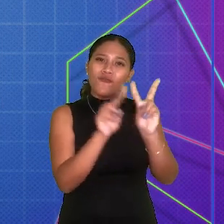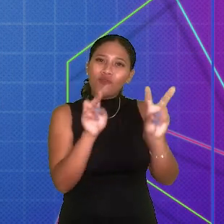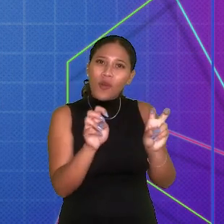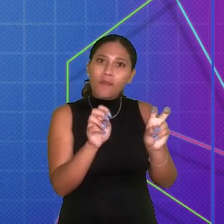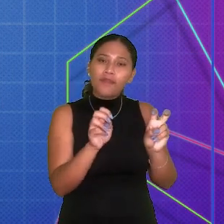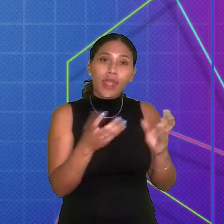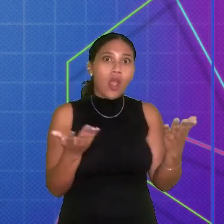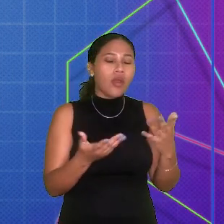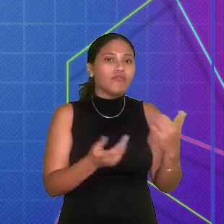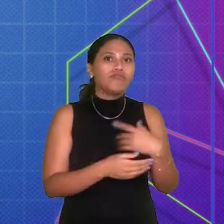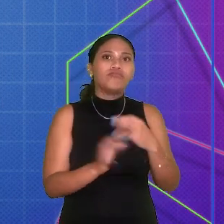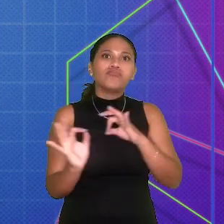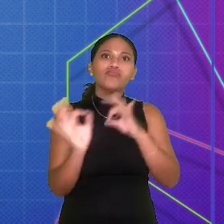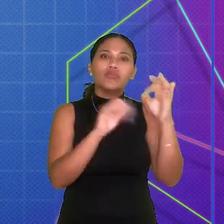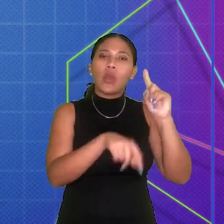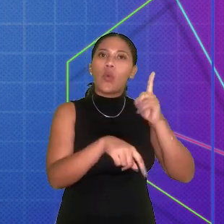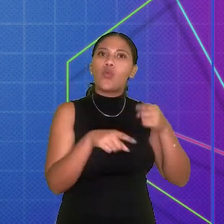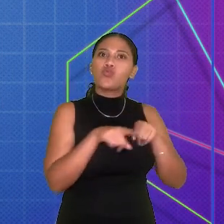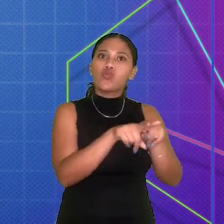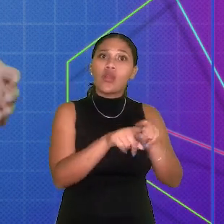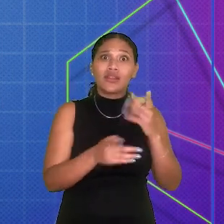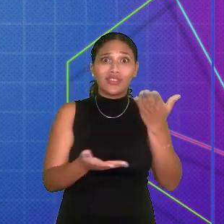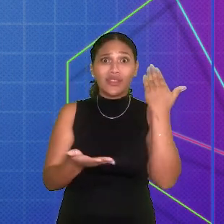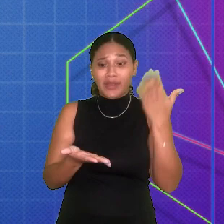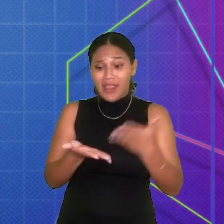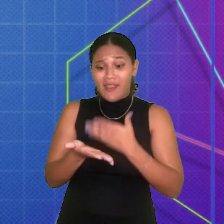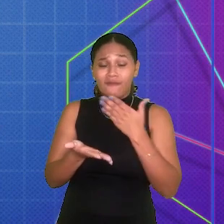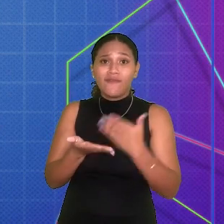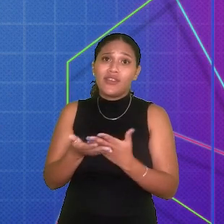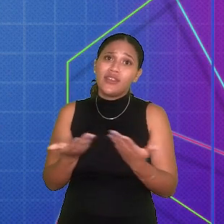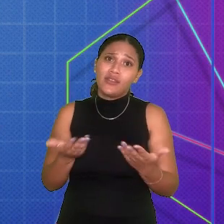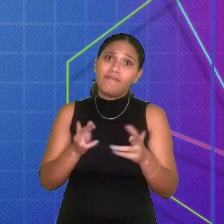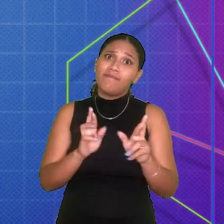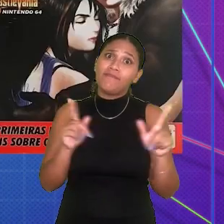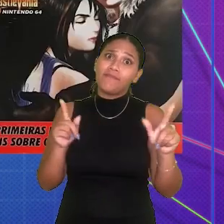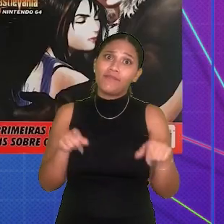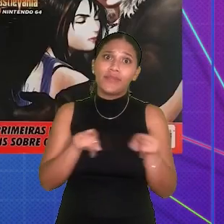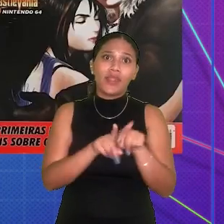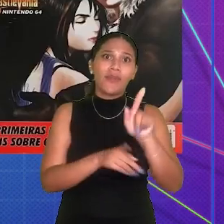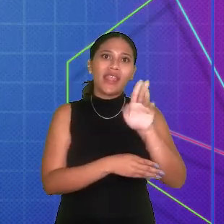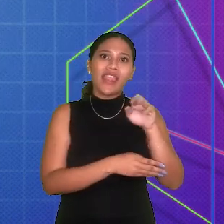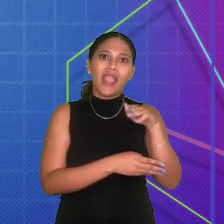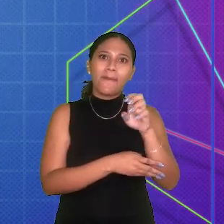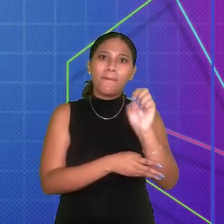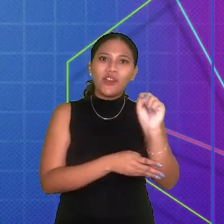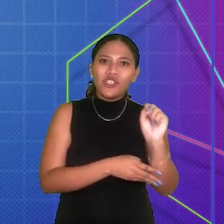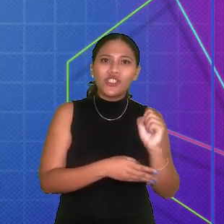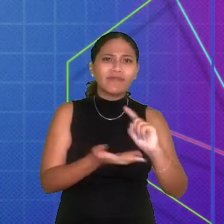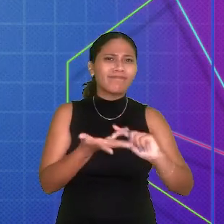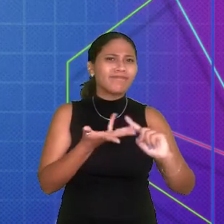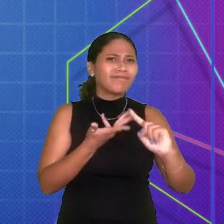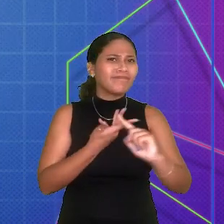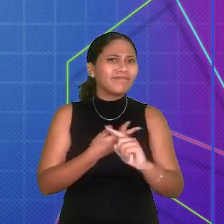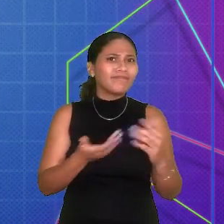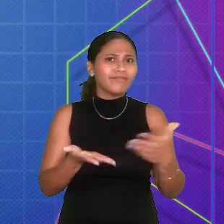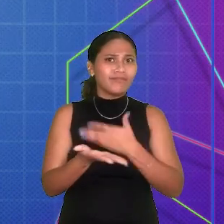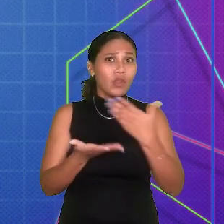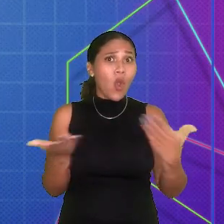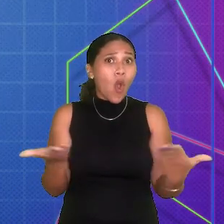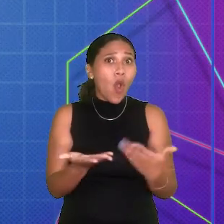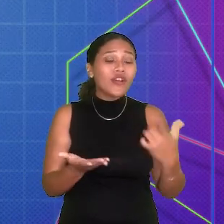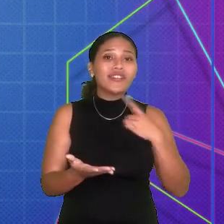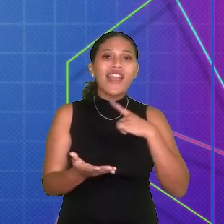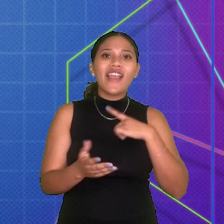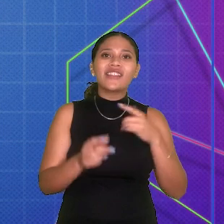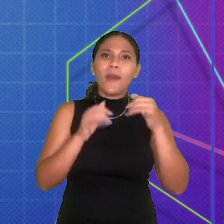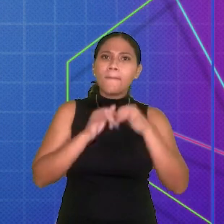tempo, a gente se informava sobre os lançamentos, com revistas como a Super Game Power, a Gamers e a EGM. Hoje, o